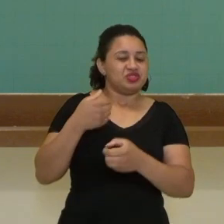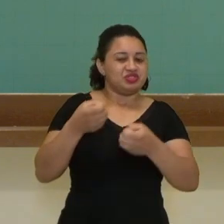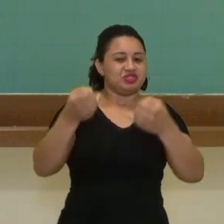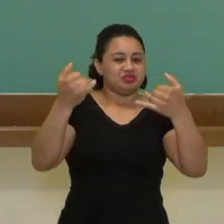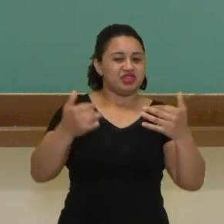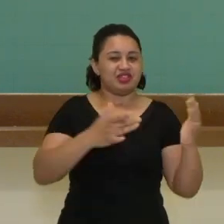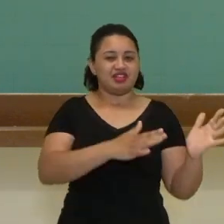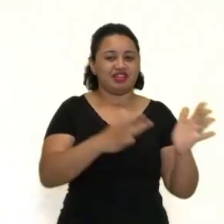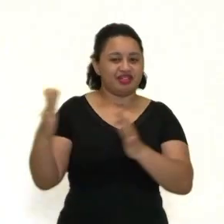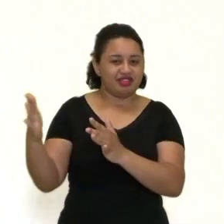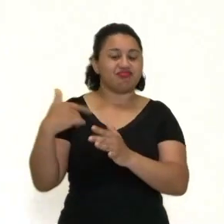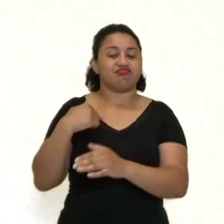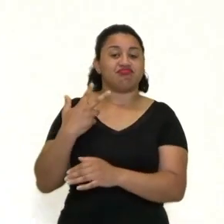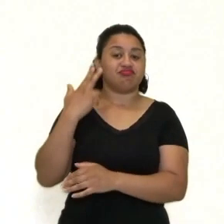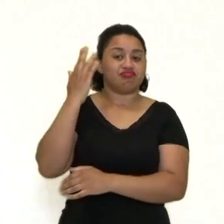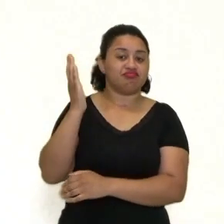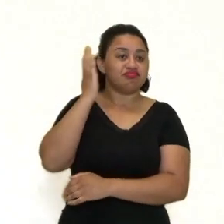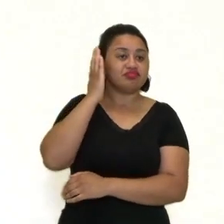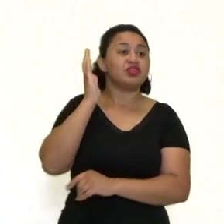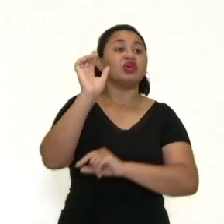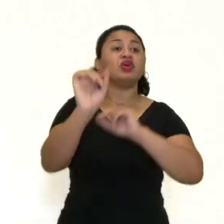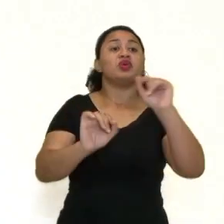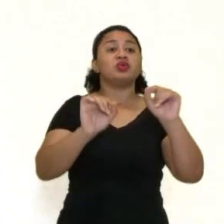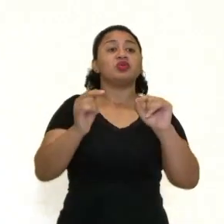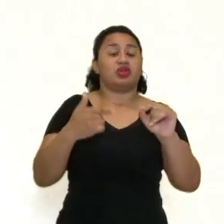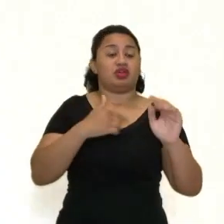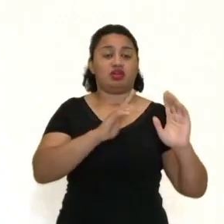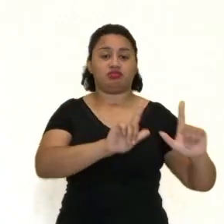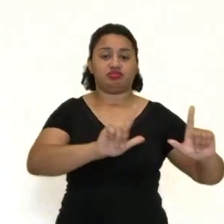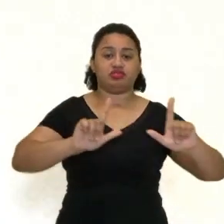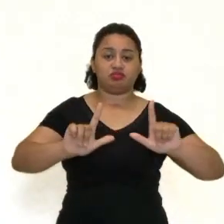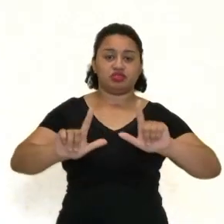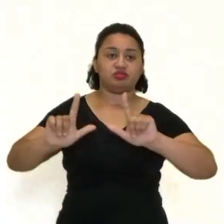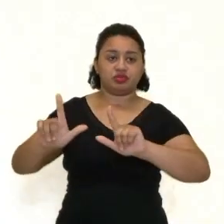Vincent. Quais das obras de Vincent, que estão aqui